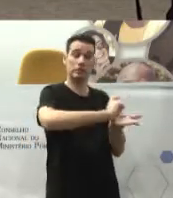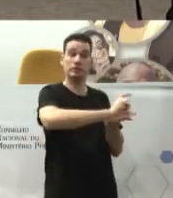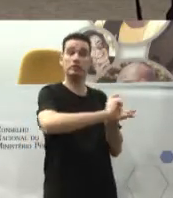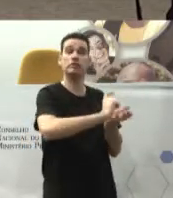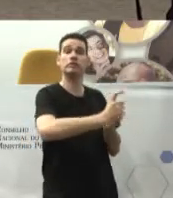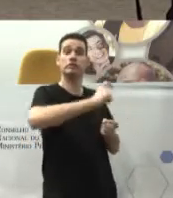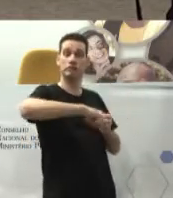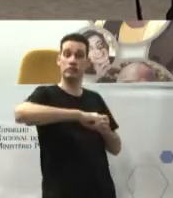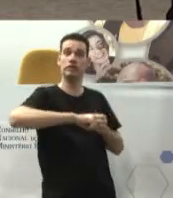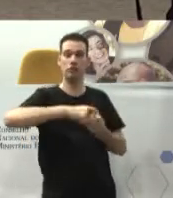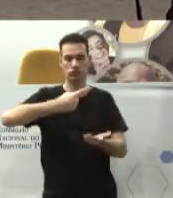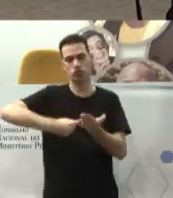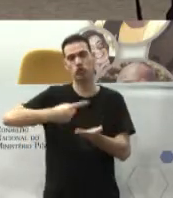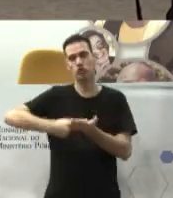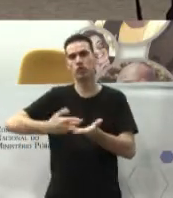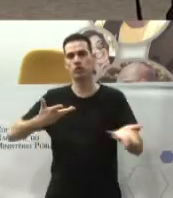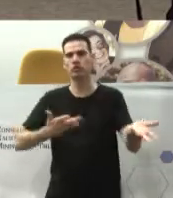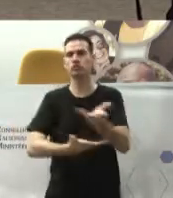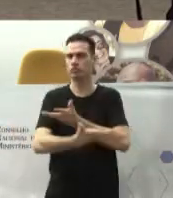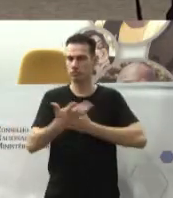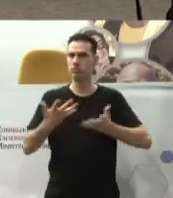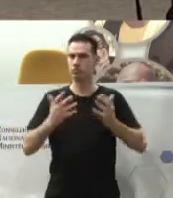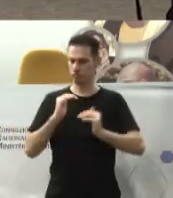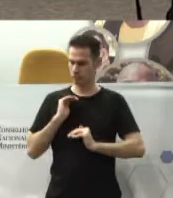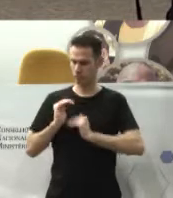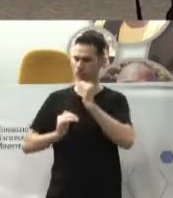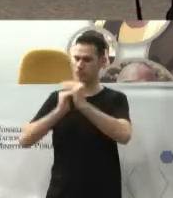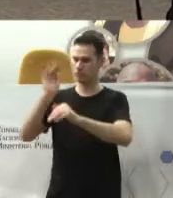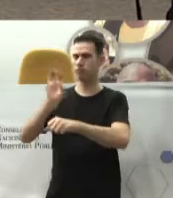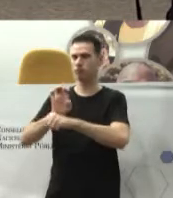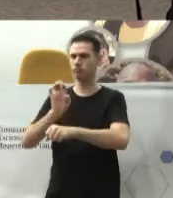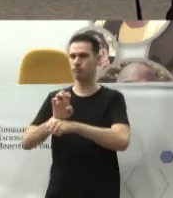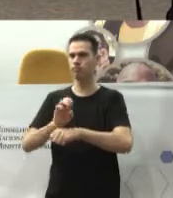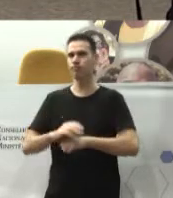termo de cooperação ele foi um grande avanço também lá no Estado.